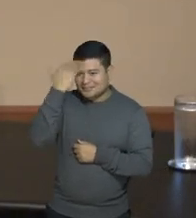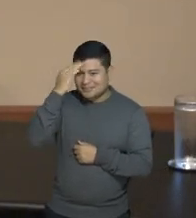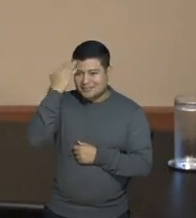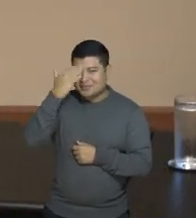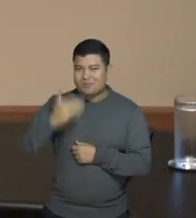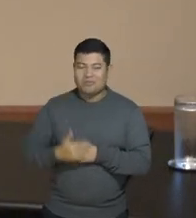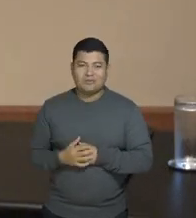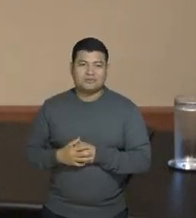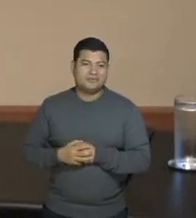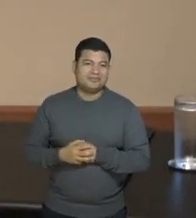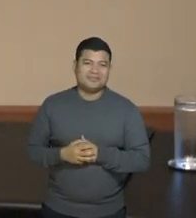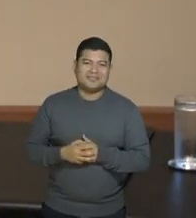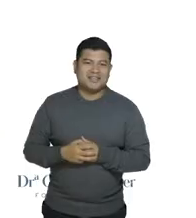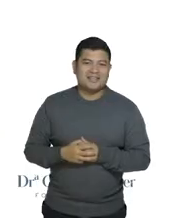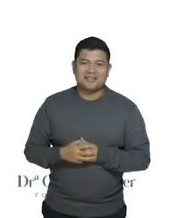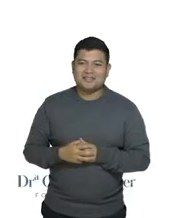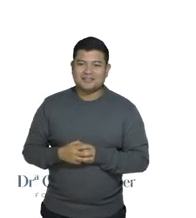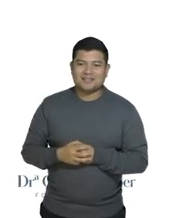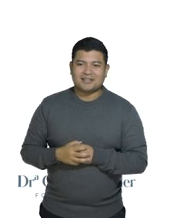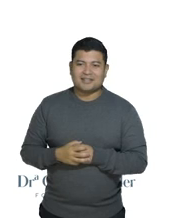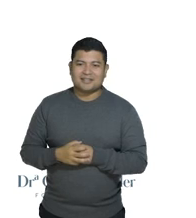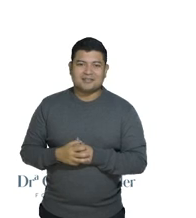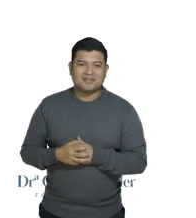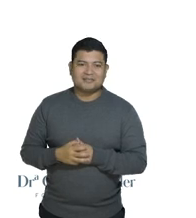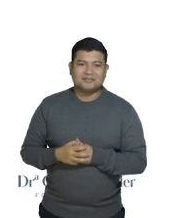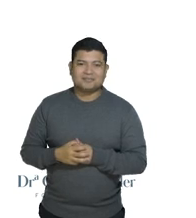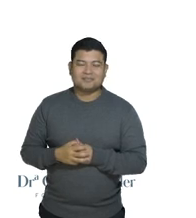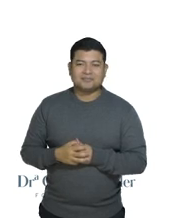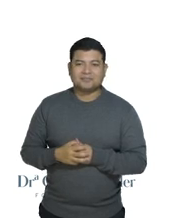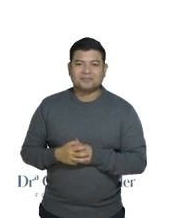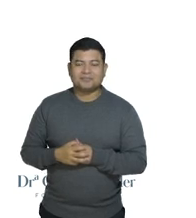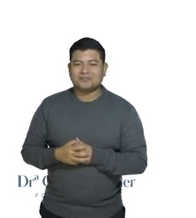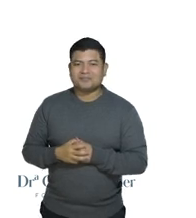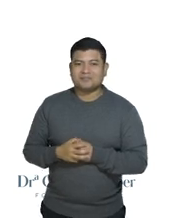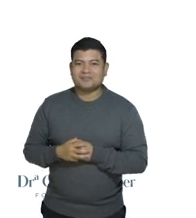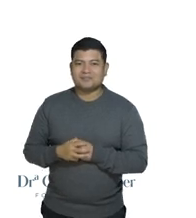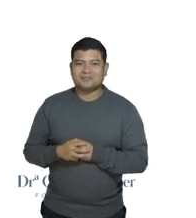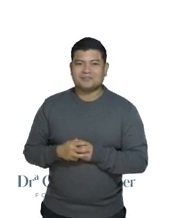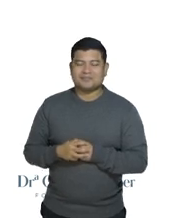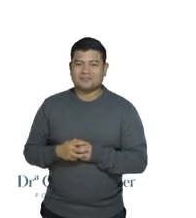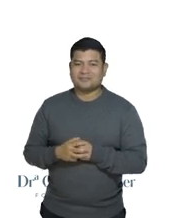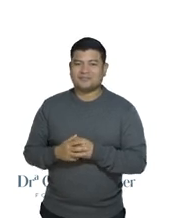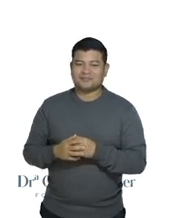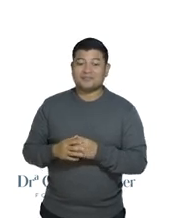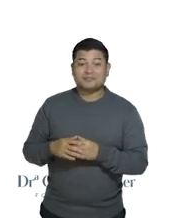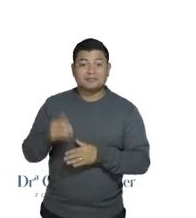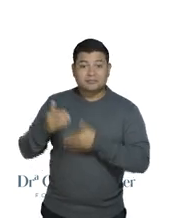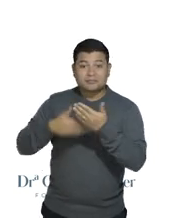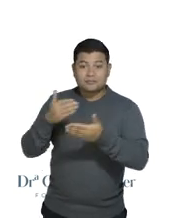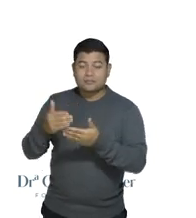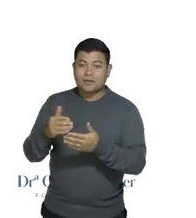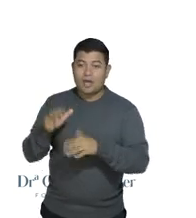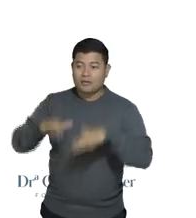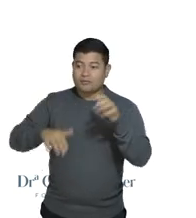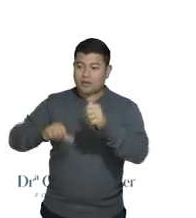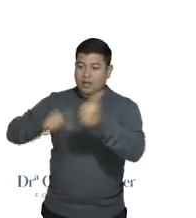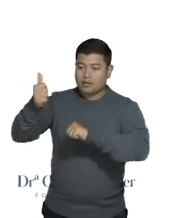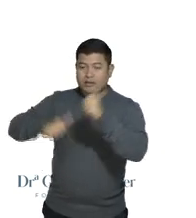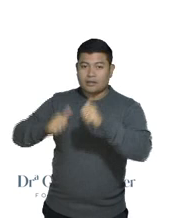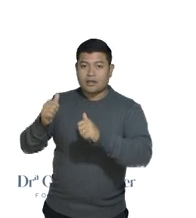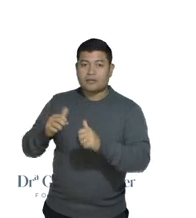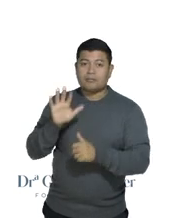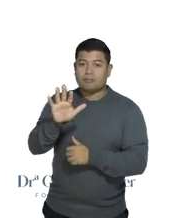uma acelerada. O processamento auditivo também cai nessa capacidade de fazer análise não verbal, que é a dinâmica que